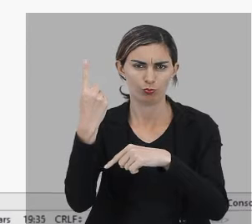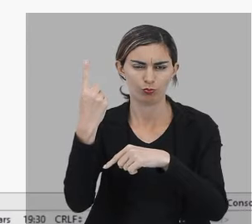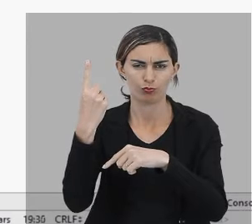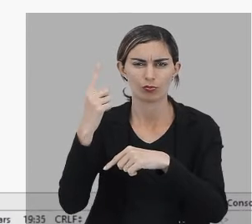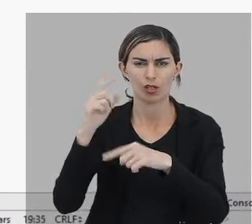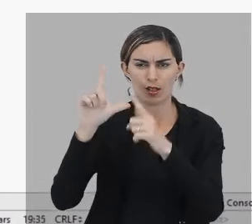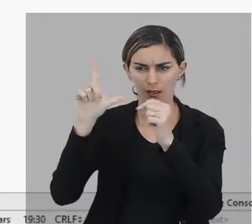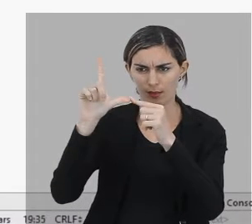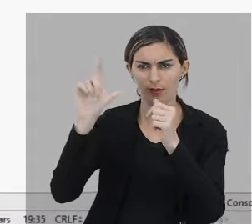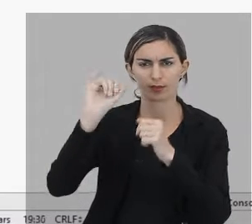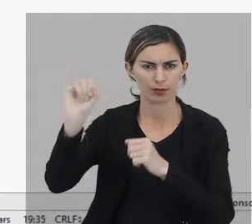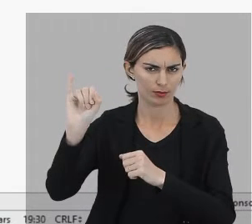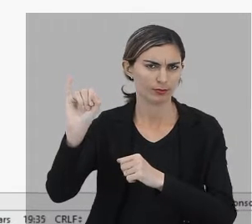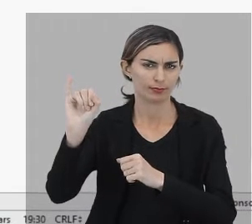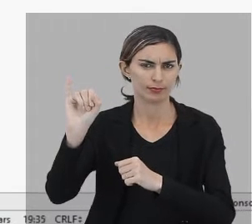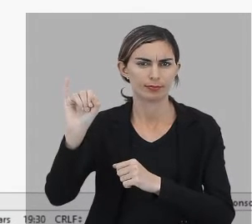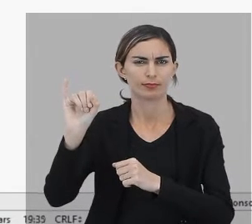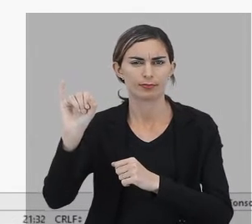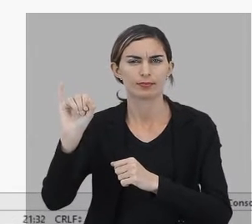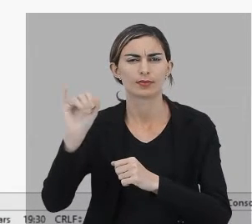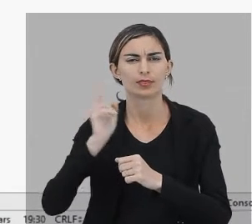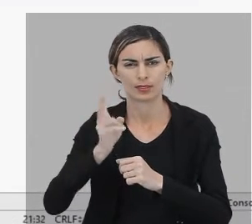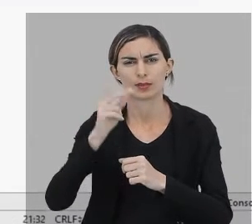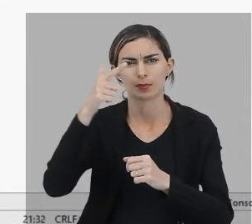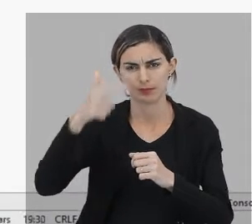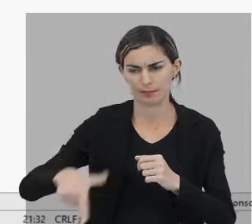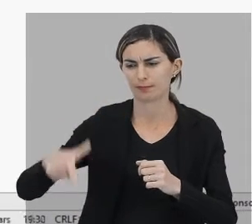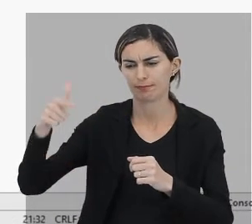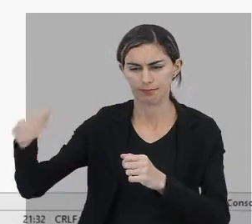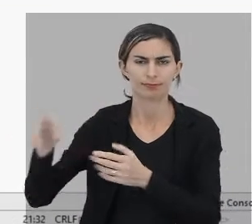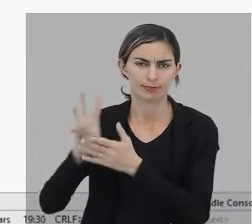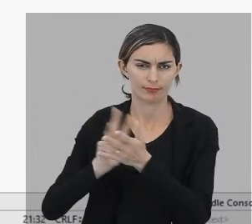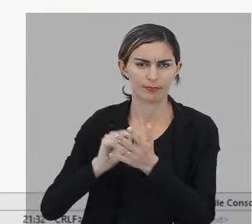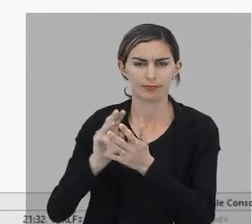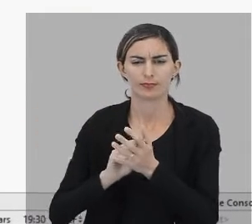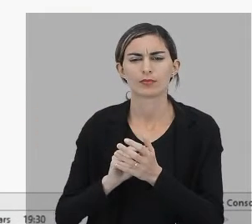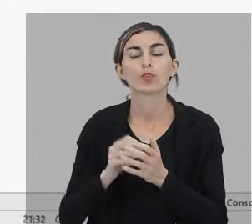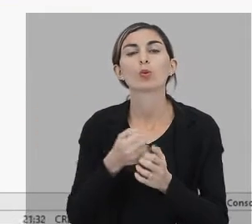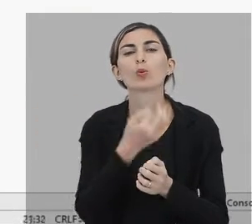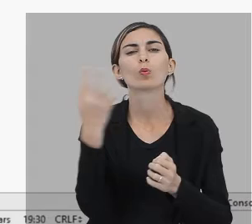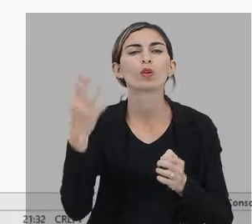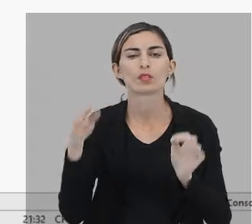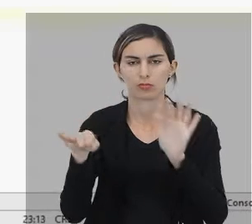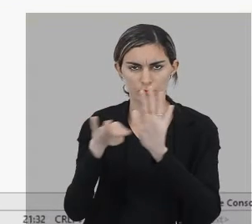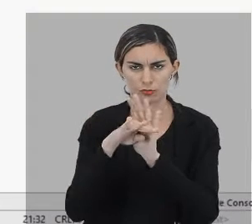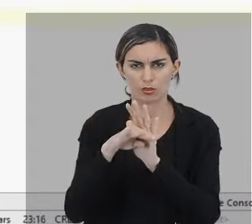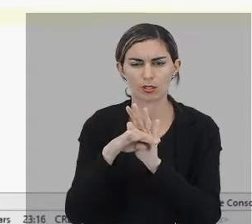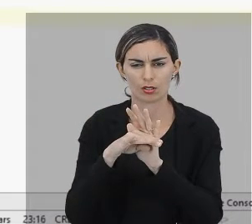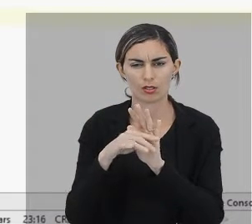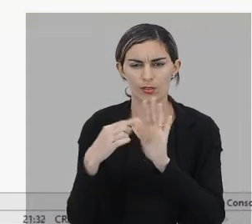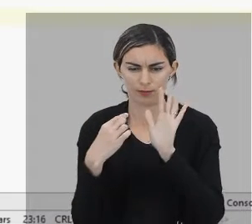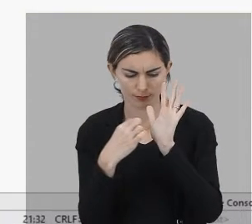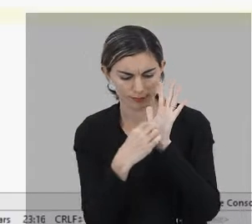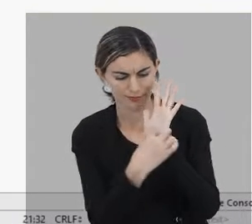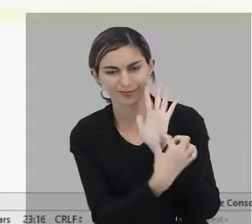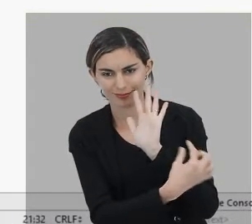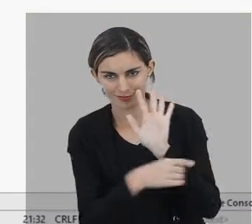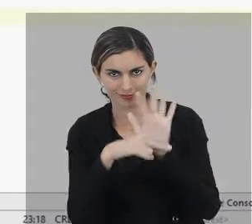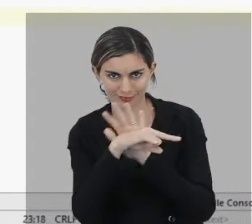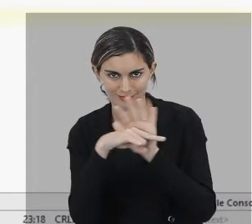i, toda vez que estiver na repetição. Quando ele chegar nessa cláusula aqui,